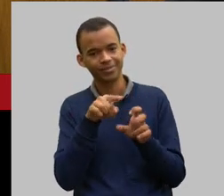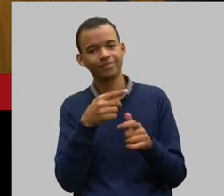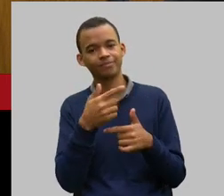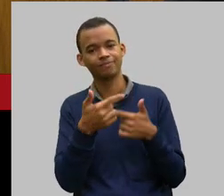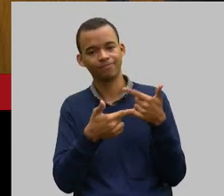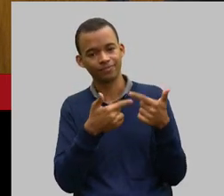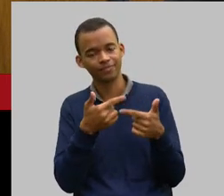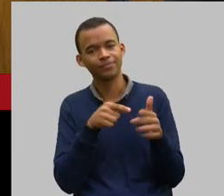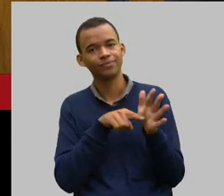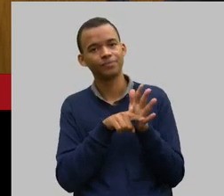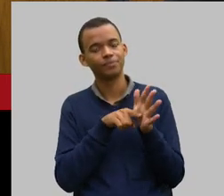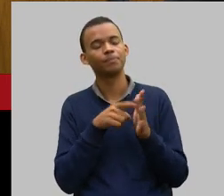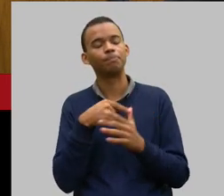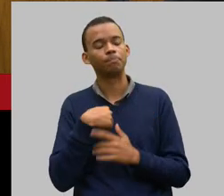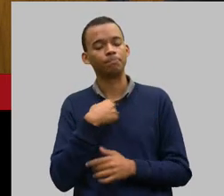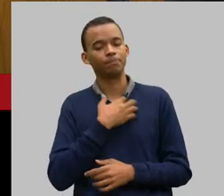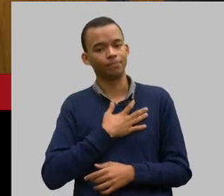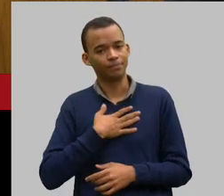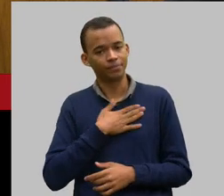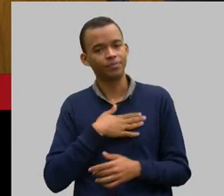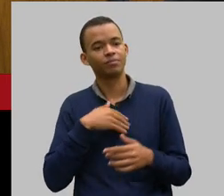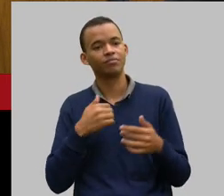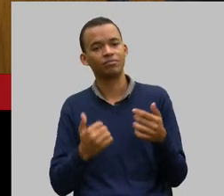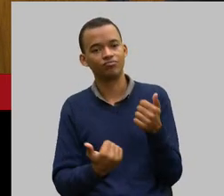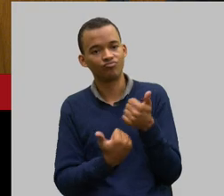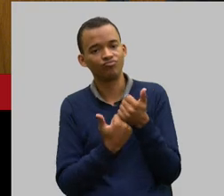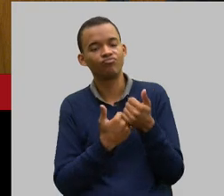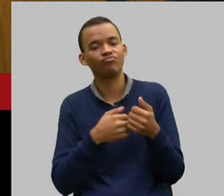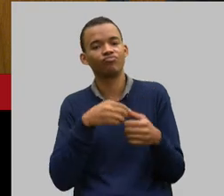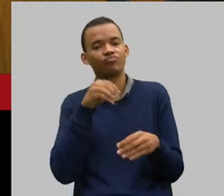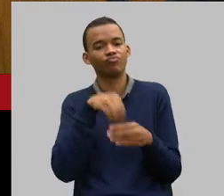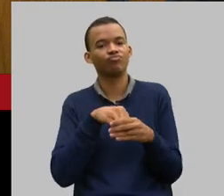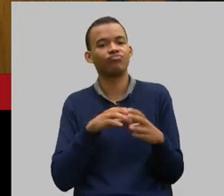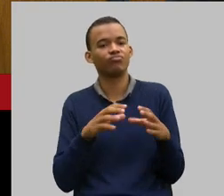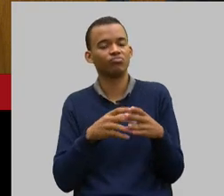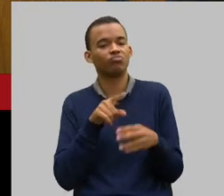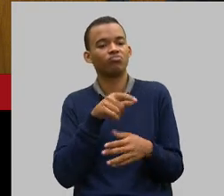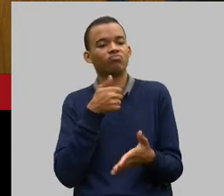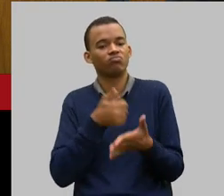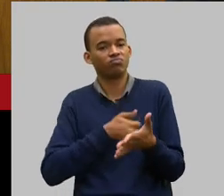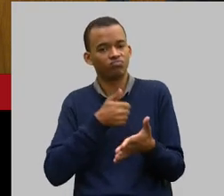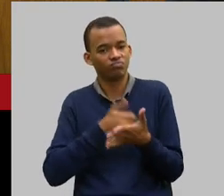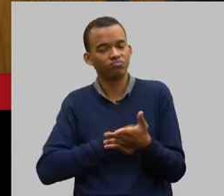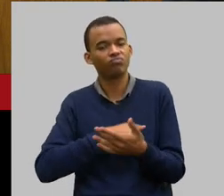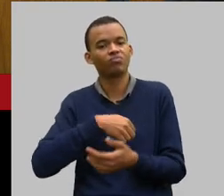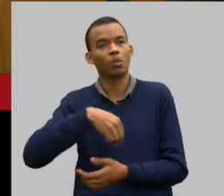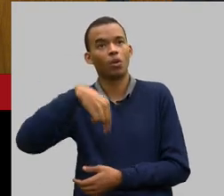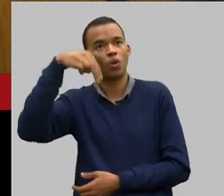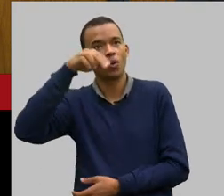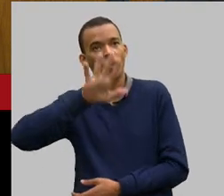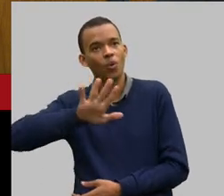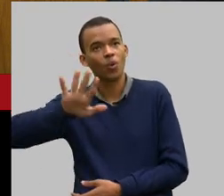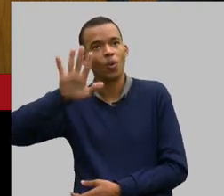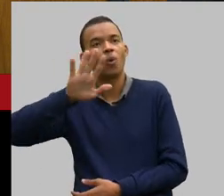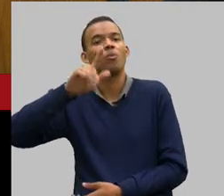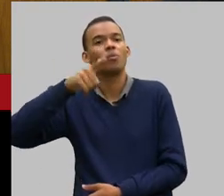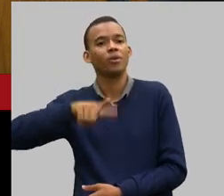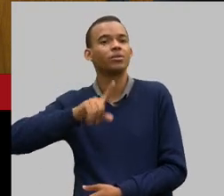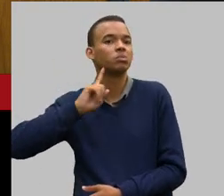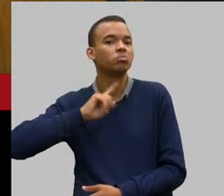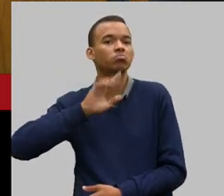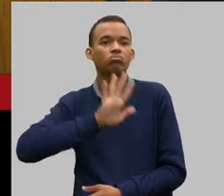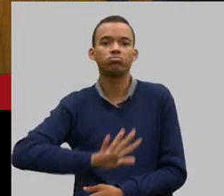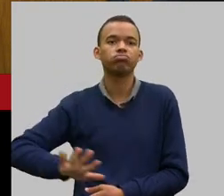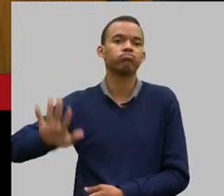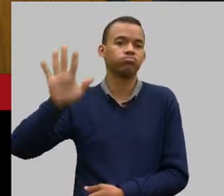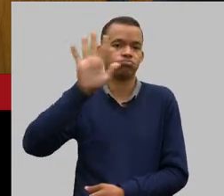ao lado do senhor esse bravo lutador esse Grande de guerreiro não só pelo Norte mas por todo estado de Minas Gerais cumprimento também o deputado Zé Guilherme Deputado